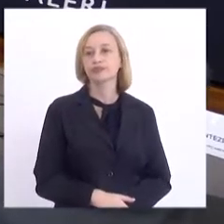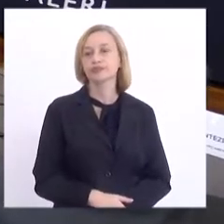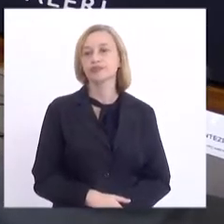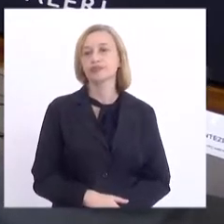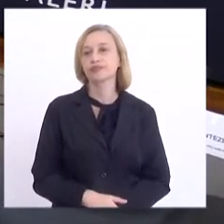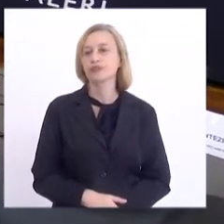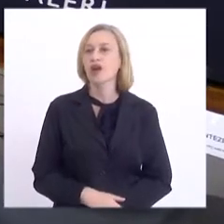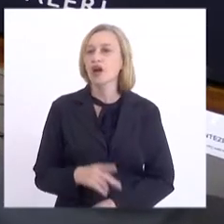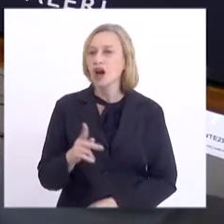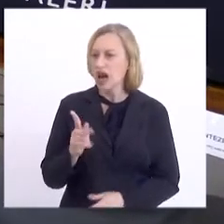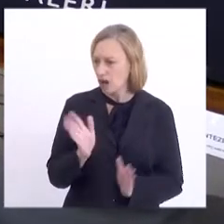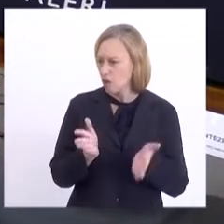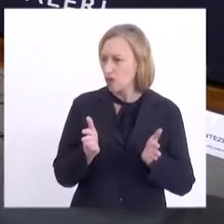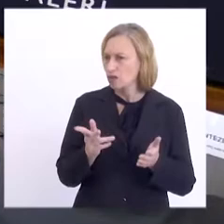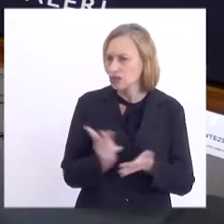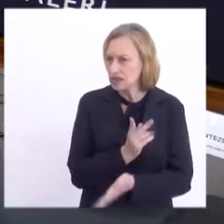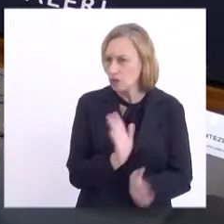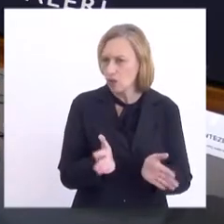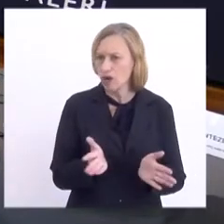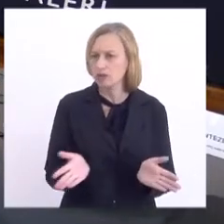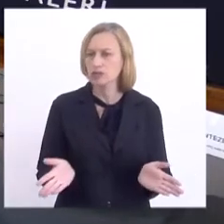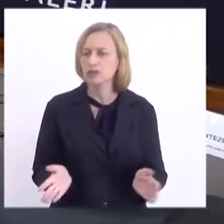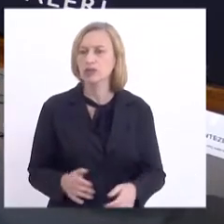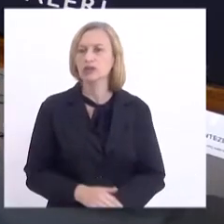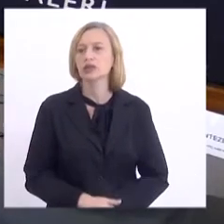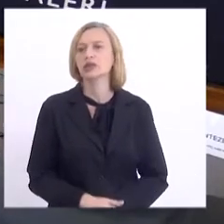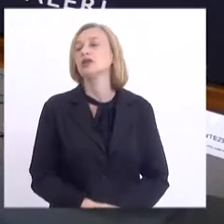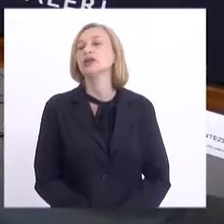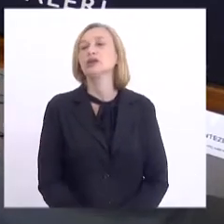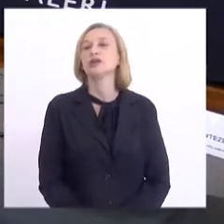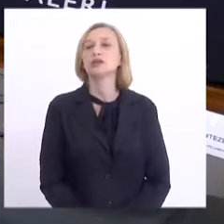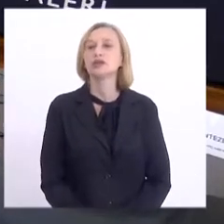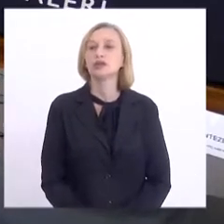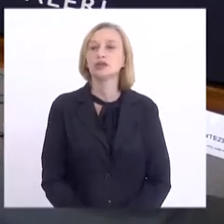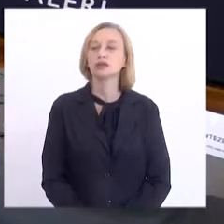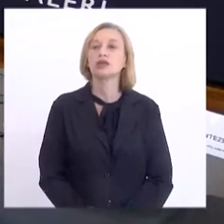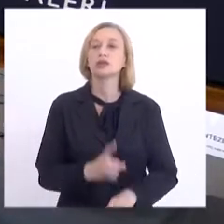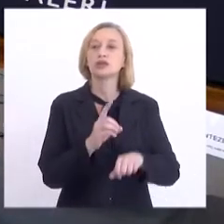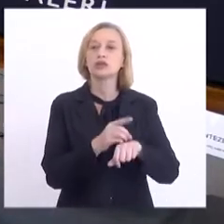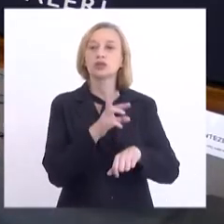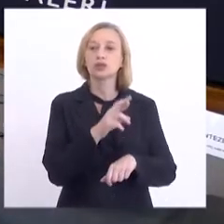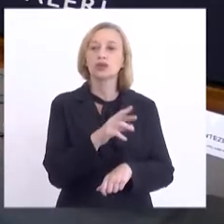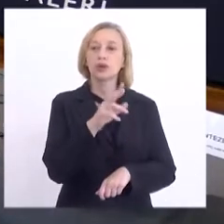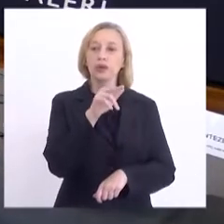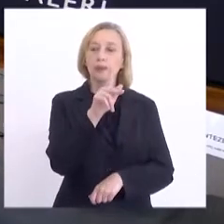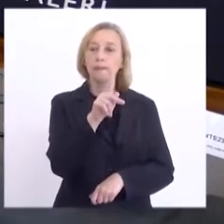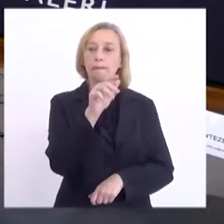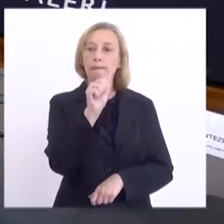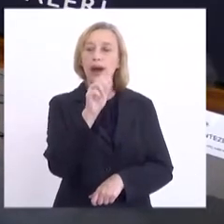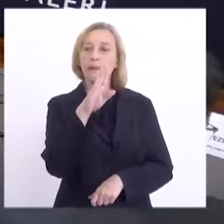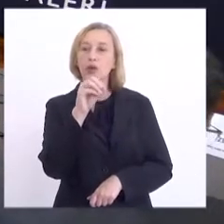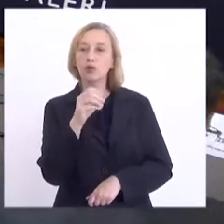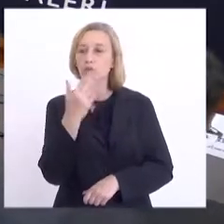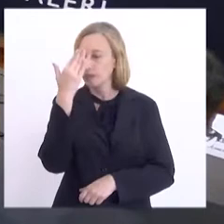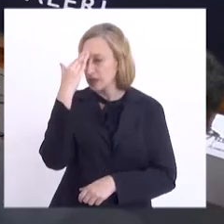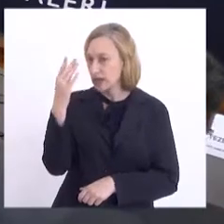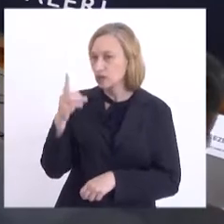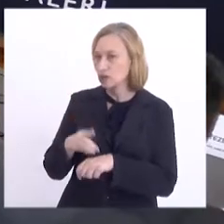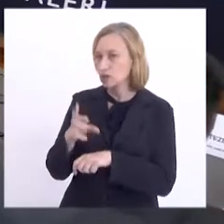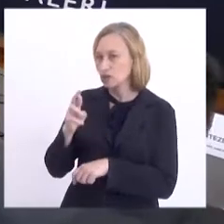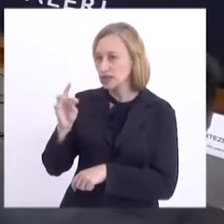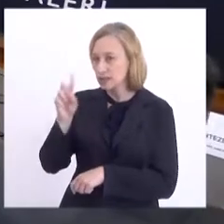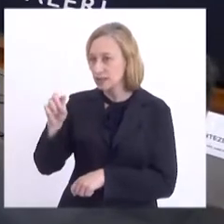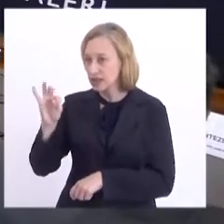e vai foi agora isso viu por favor Doutor Pablo Obrigado a todos amigos